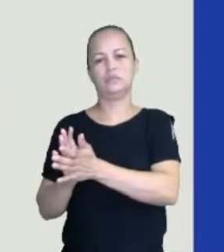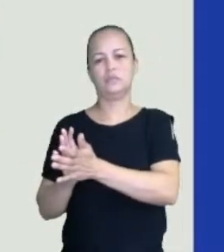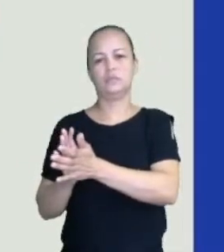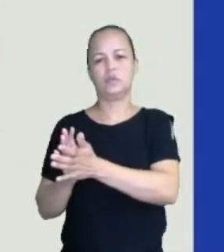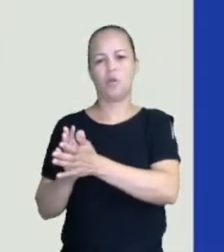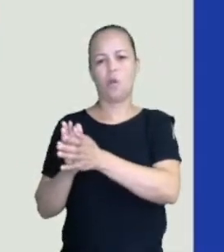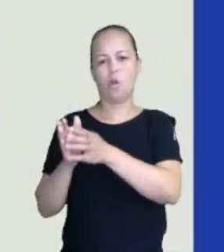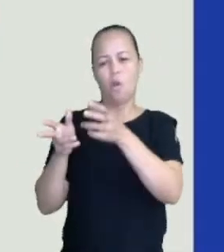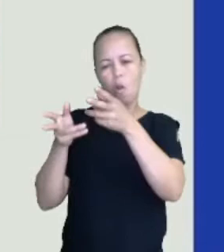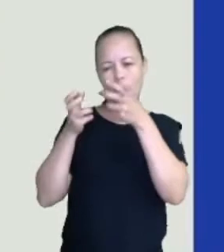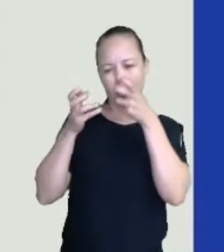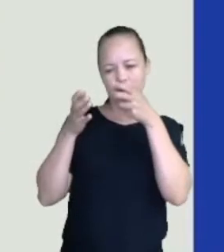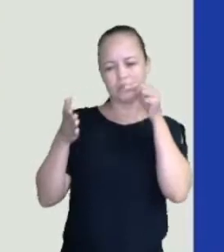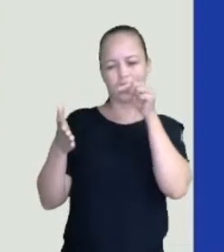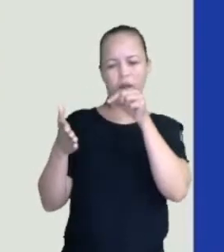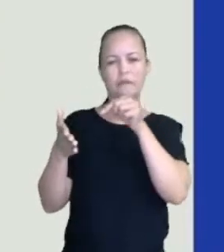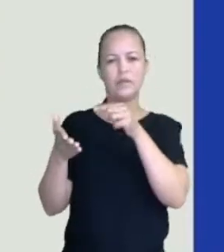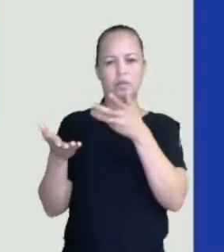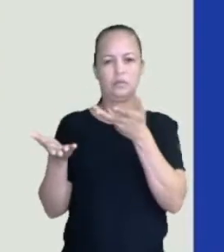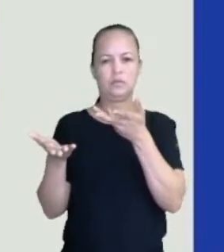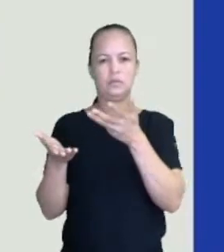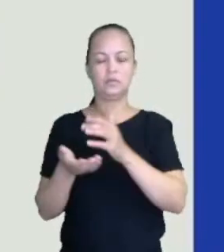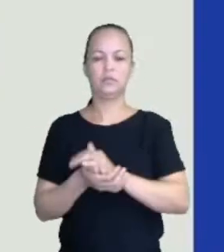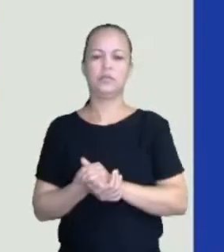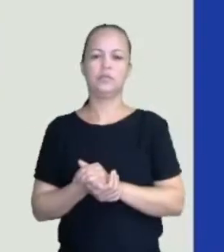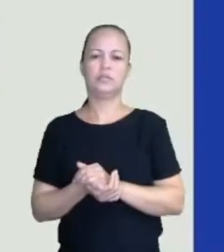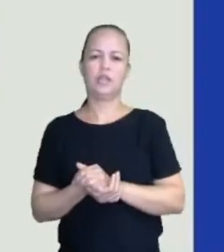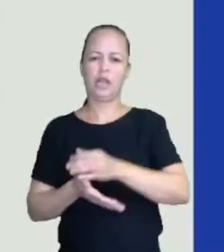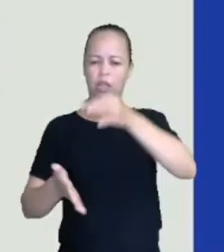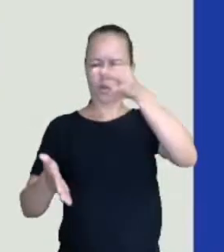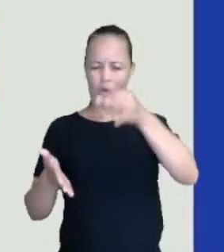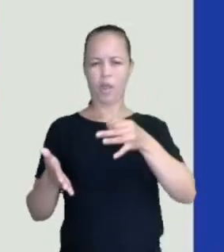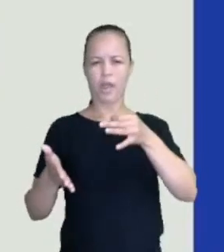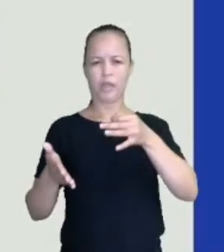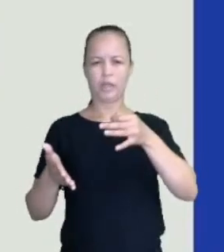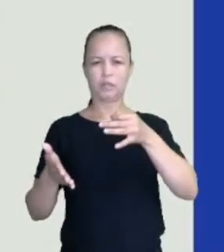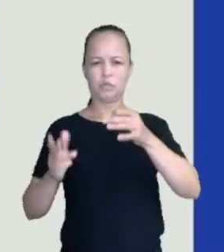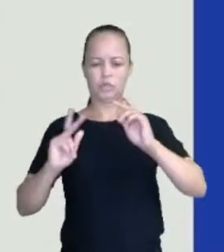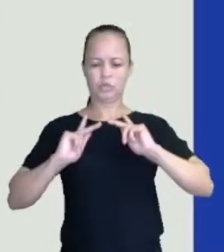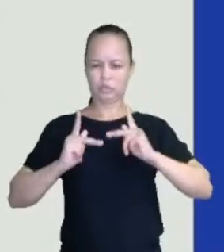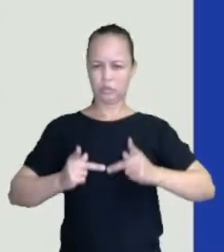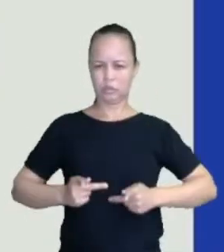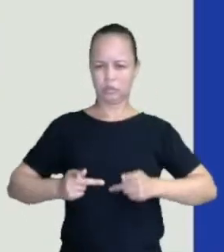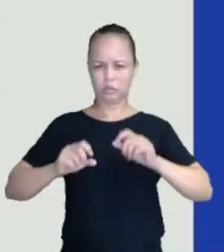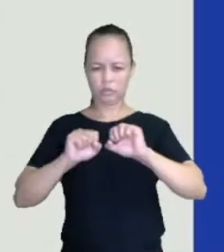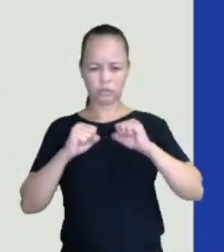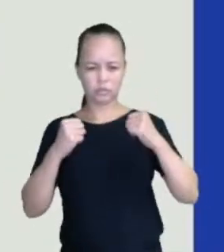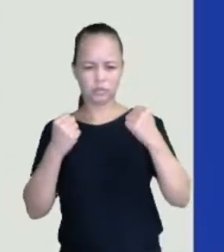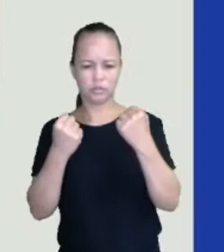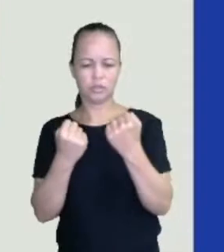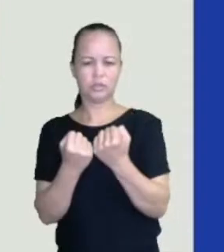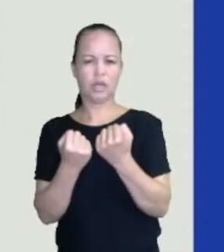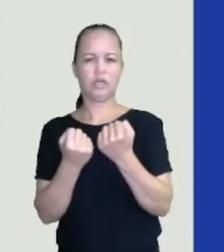Analisa direitinho. Será que é correto os seres humanos, será que é correto a sociedade